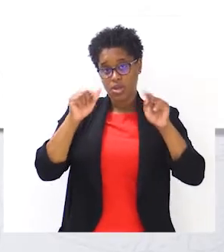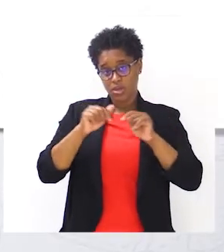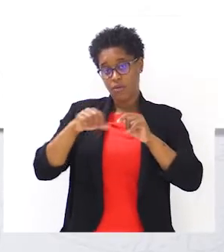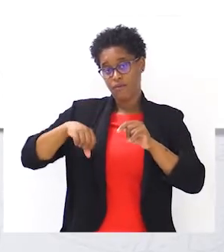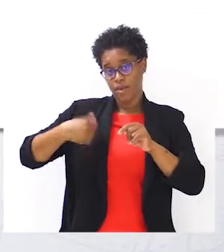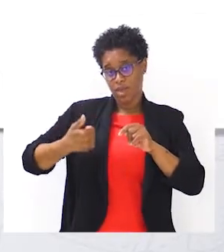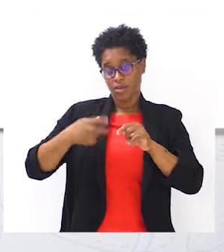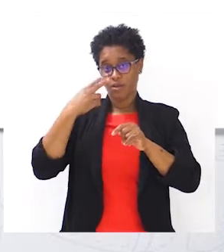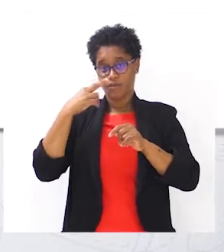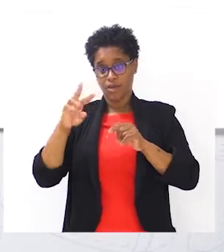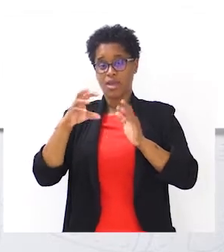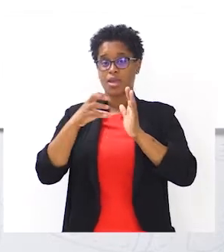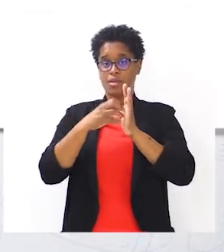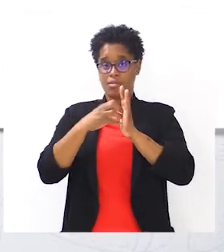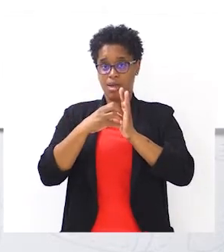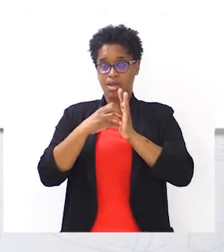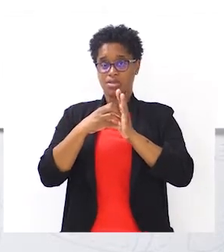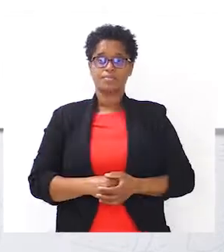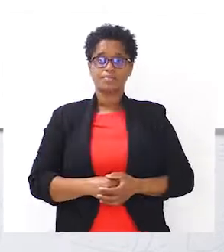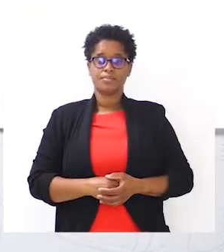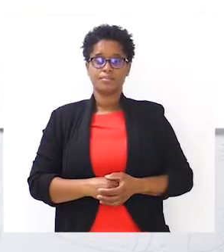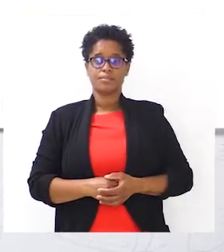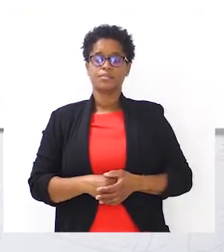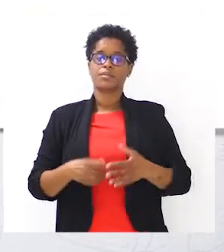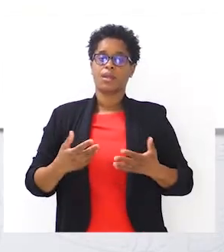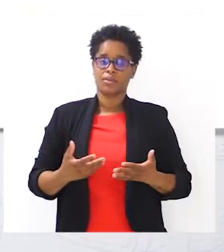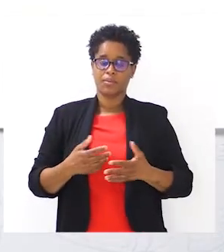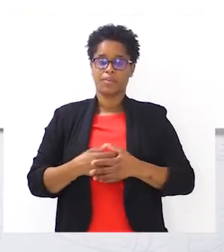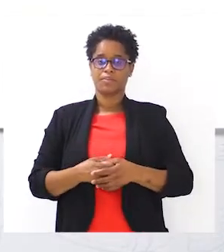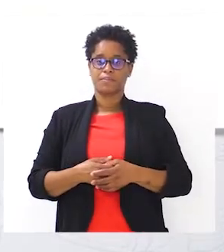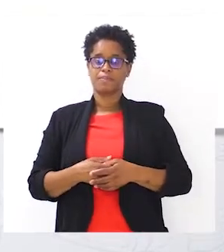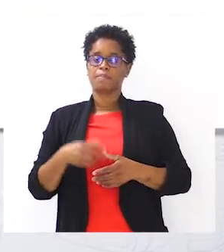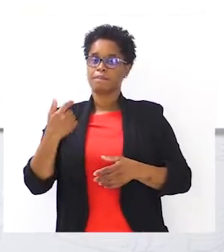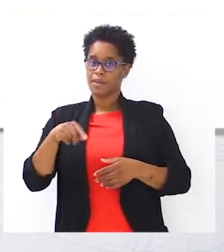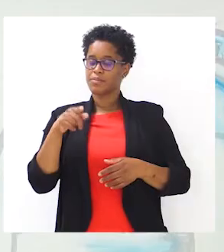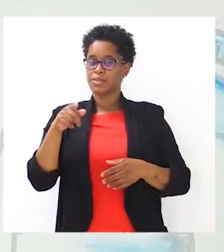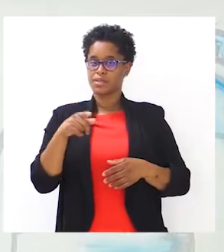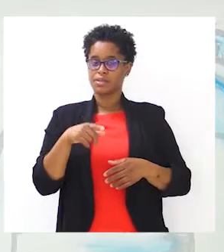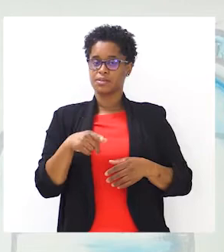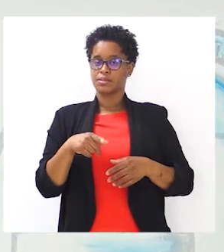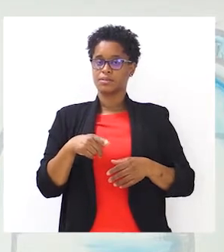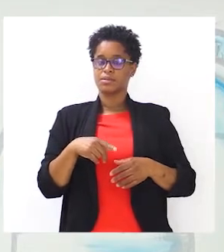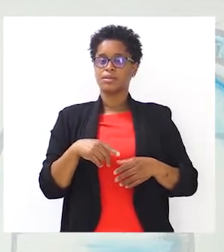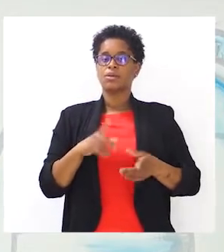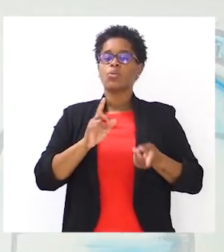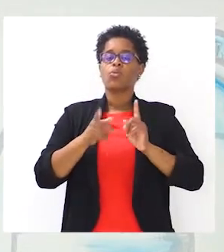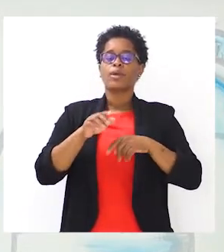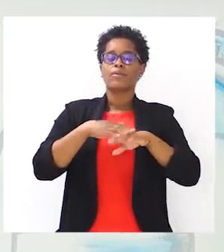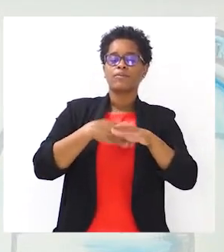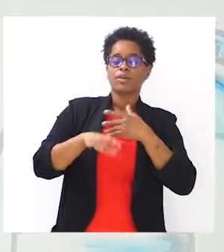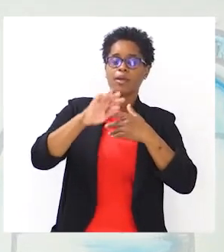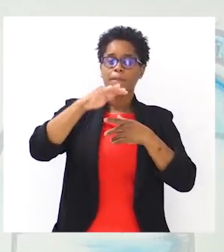imagem da segunda fração. Ok. Temos aqui, o que é que foi feito